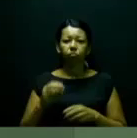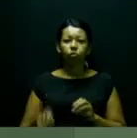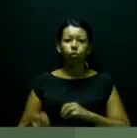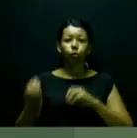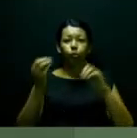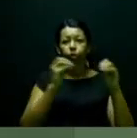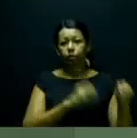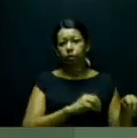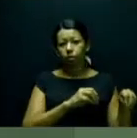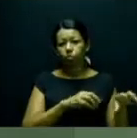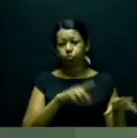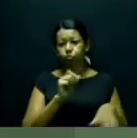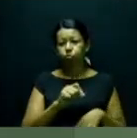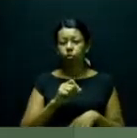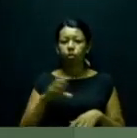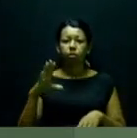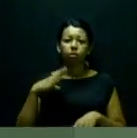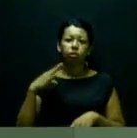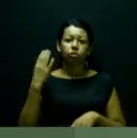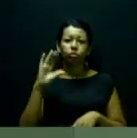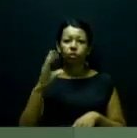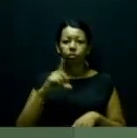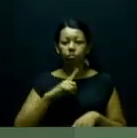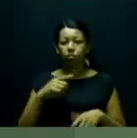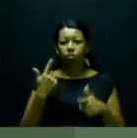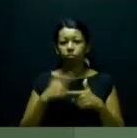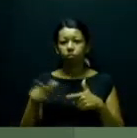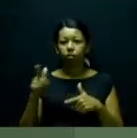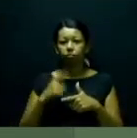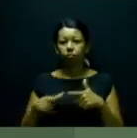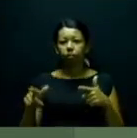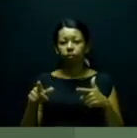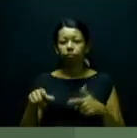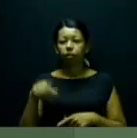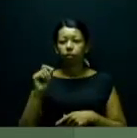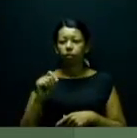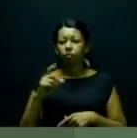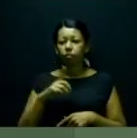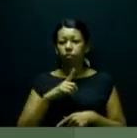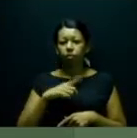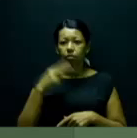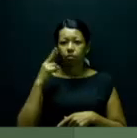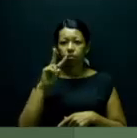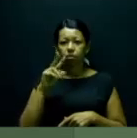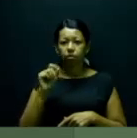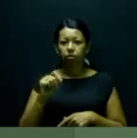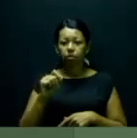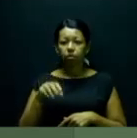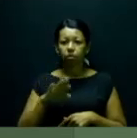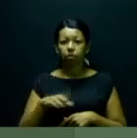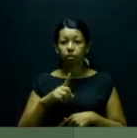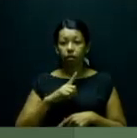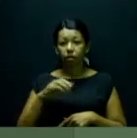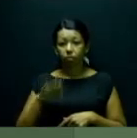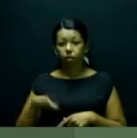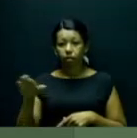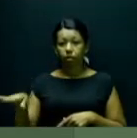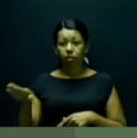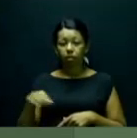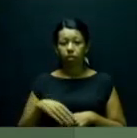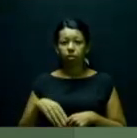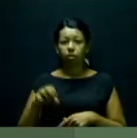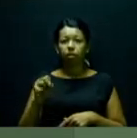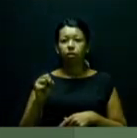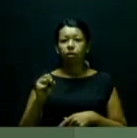remoção. A cidade de Cubatão tem um grande problema, e eu tenho acompanhado, tenho uma criança com síndrome de Down,